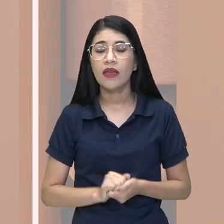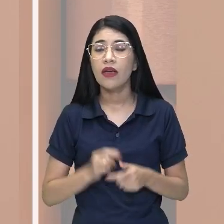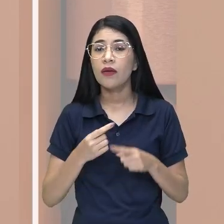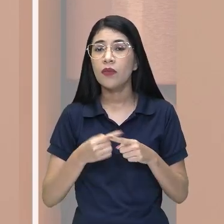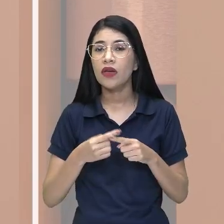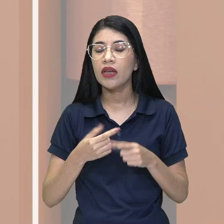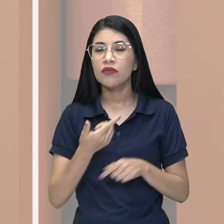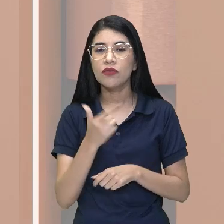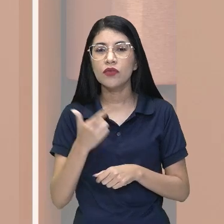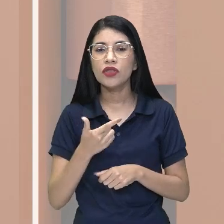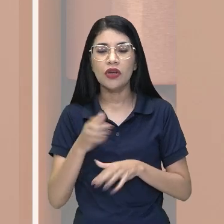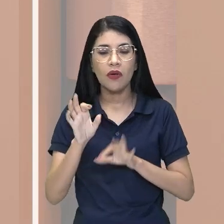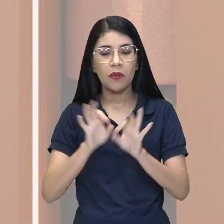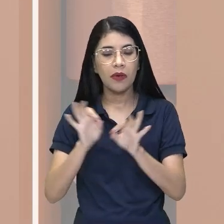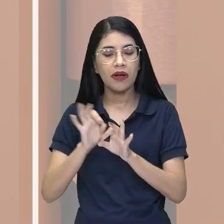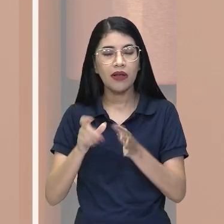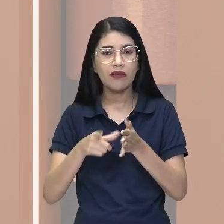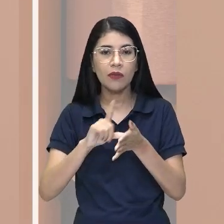estrutura para